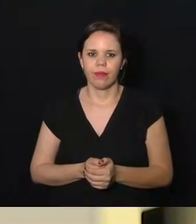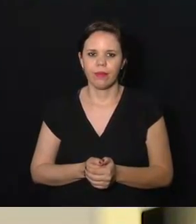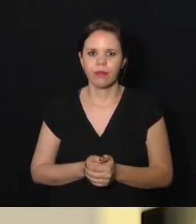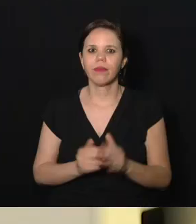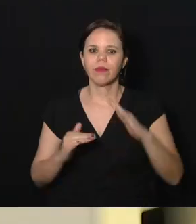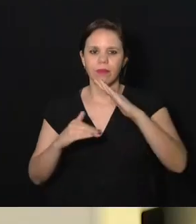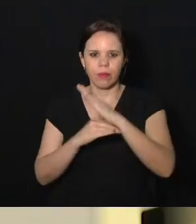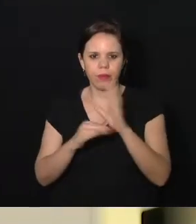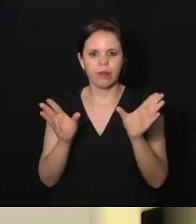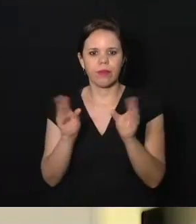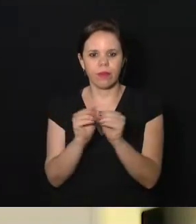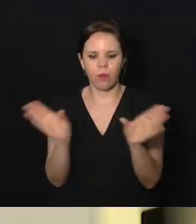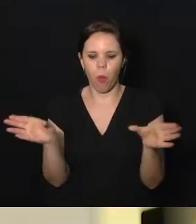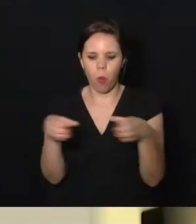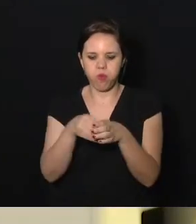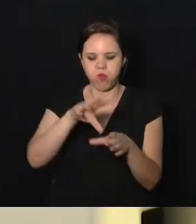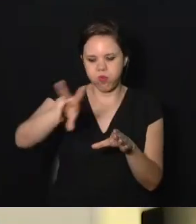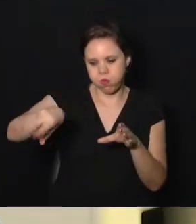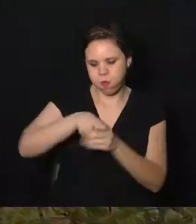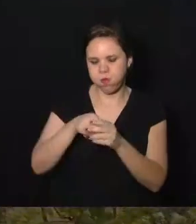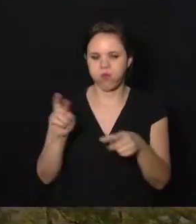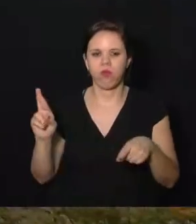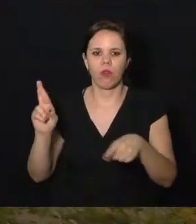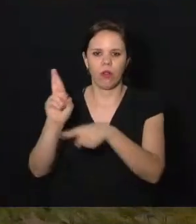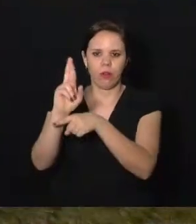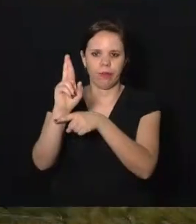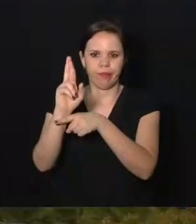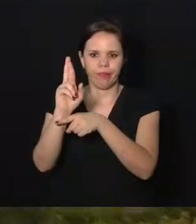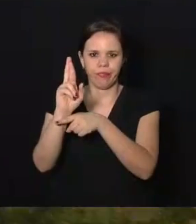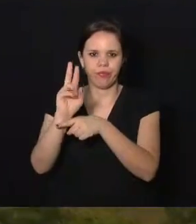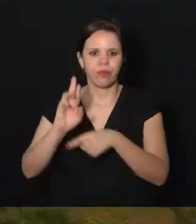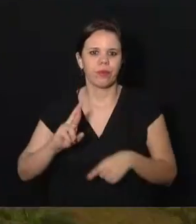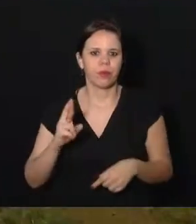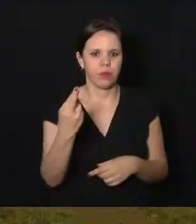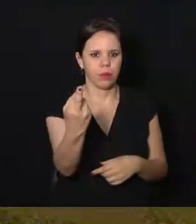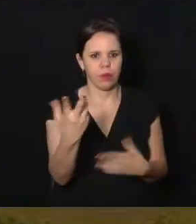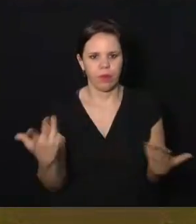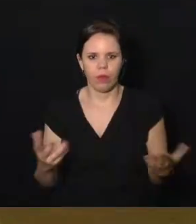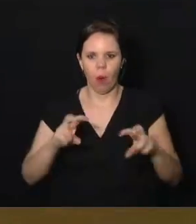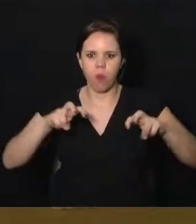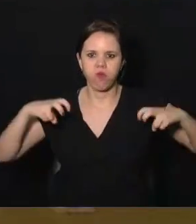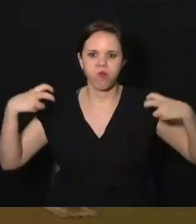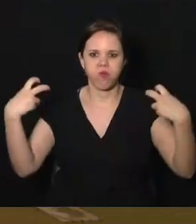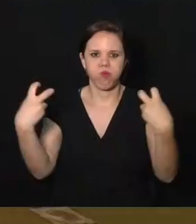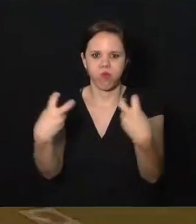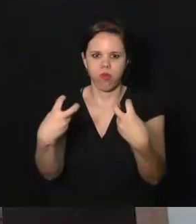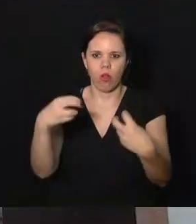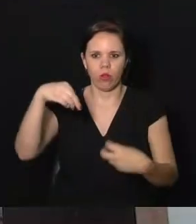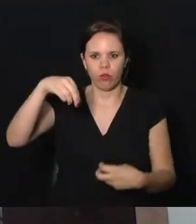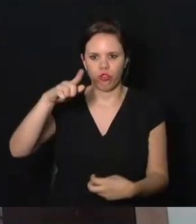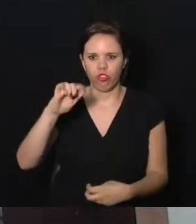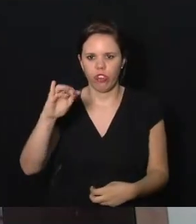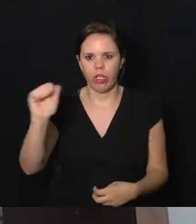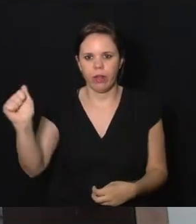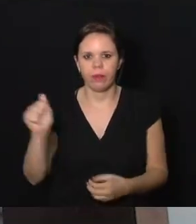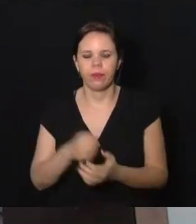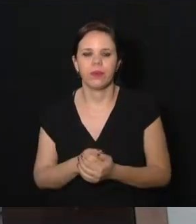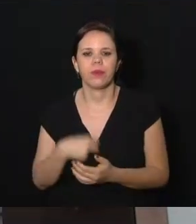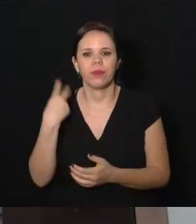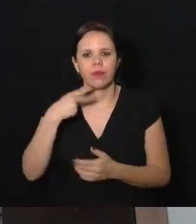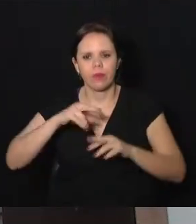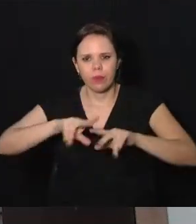os integrantes da Comissão de Representação para buscar uma solução para o estádio da Mogiana.